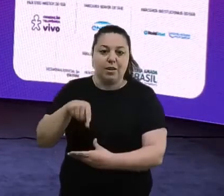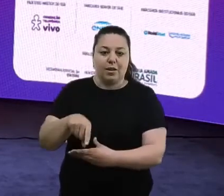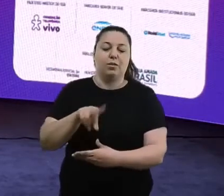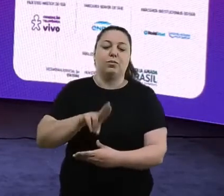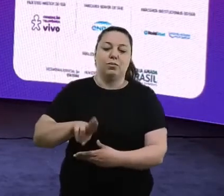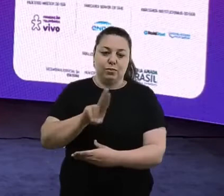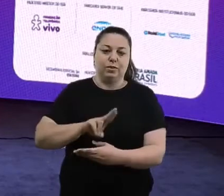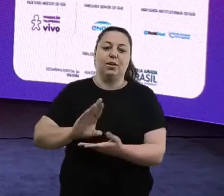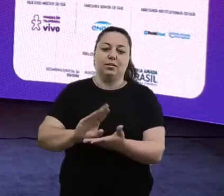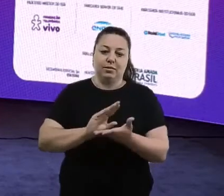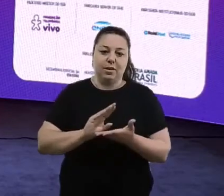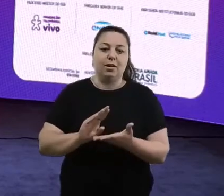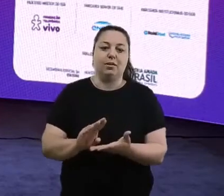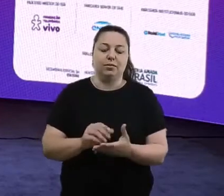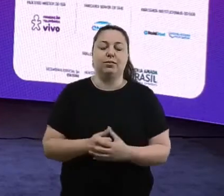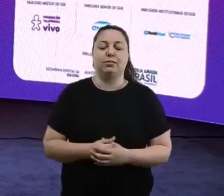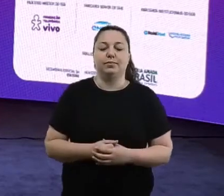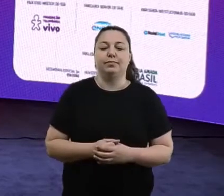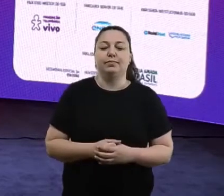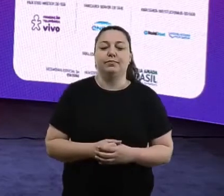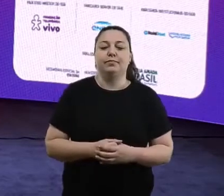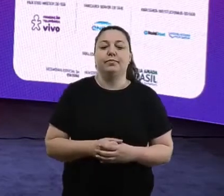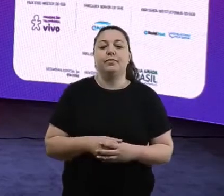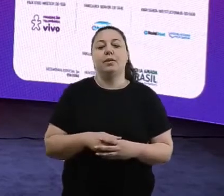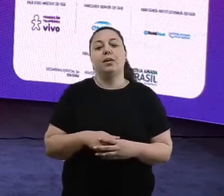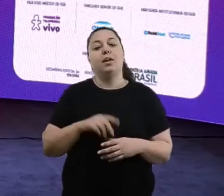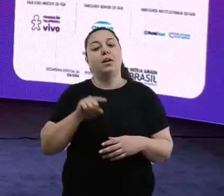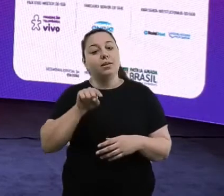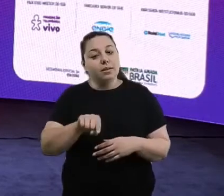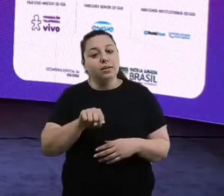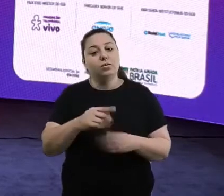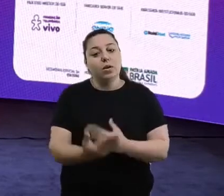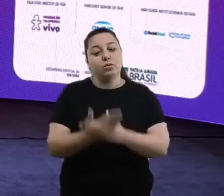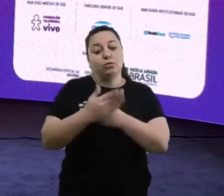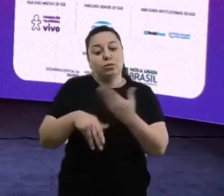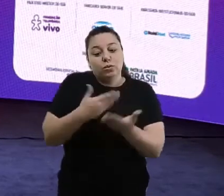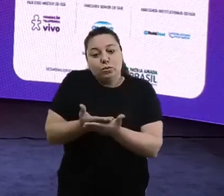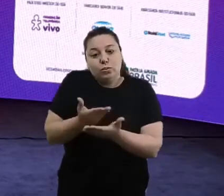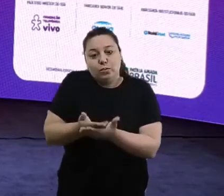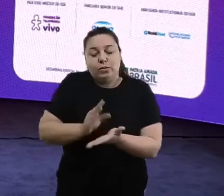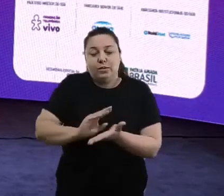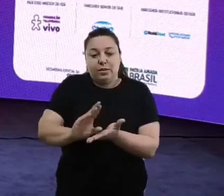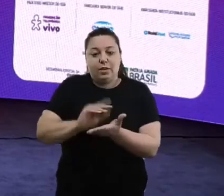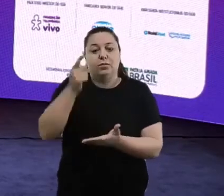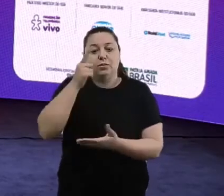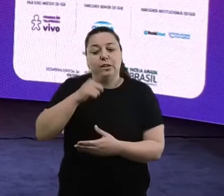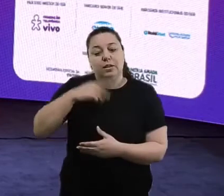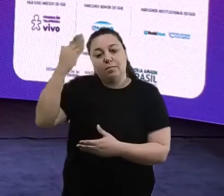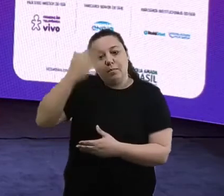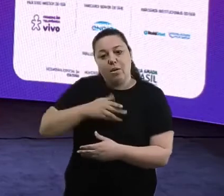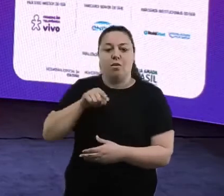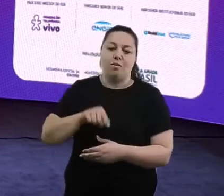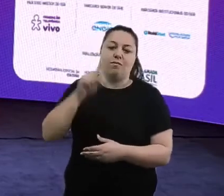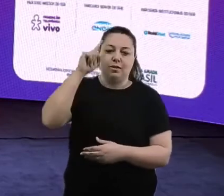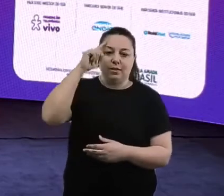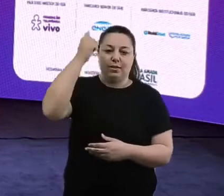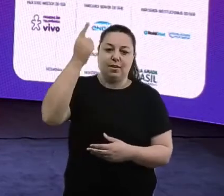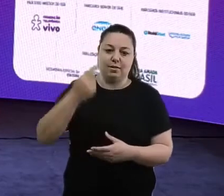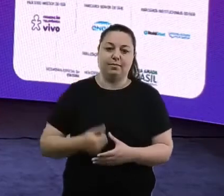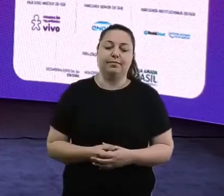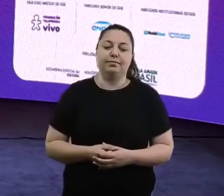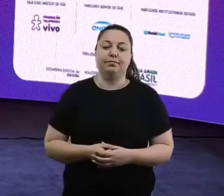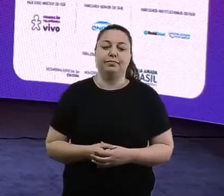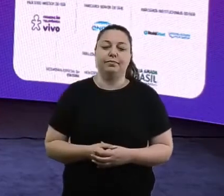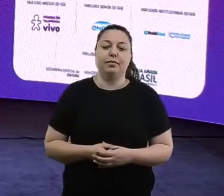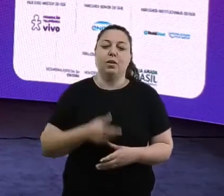talvez, uma hipótese, né? E aí, a partir disso, fazer um estudo de dados para poder ter a comprovação dessa ideia, né? Então, a gente não tem que